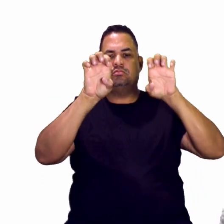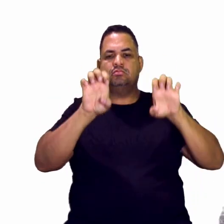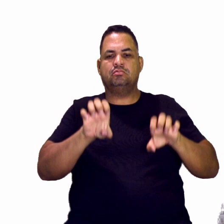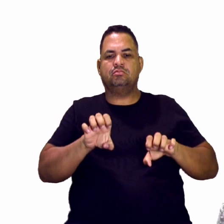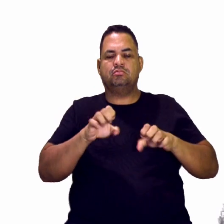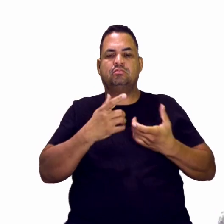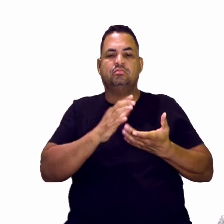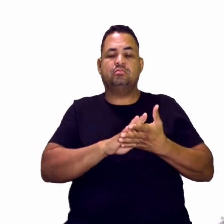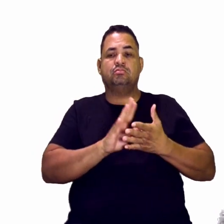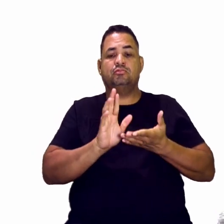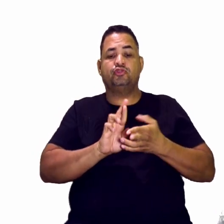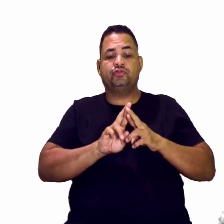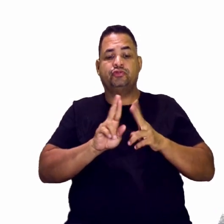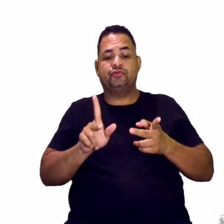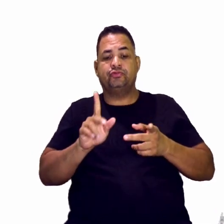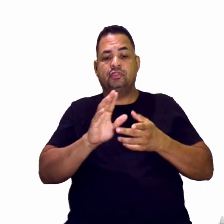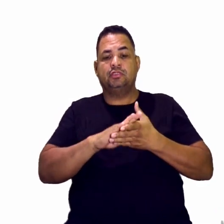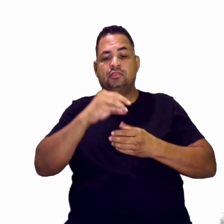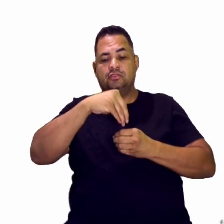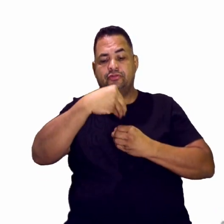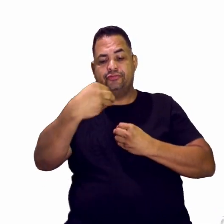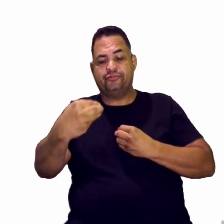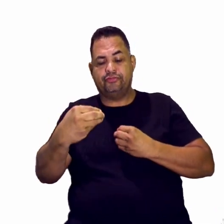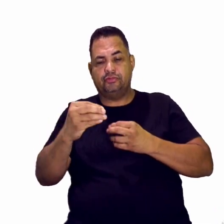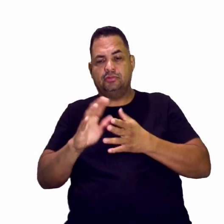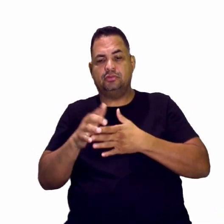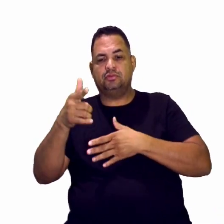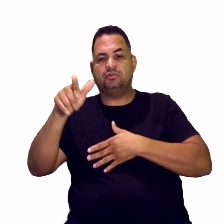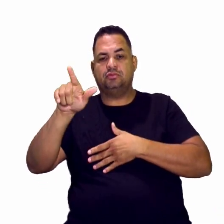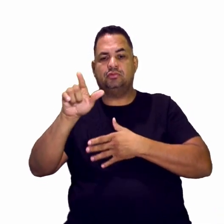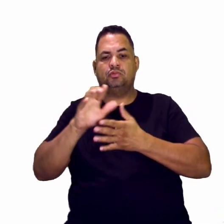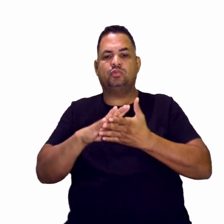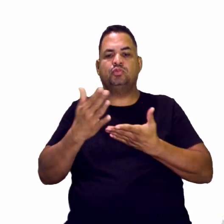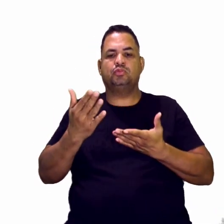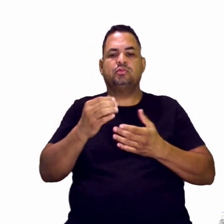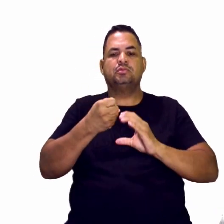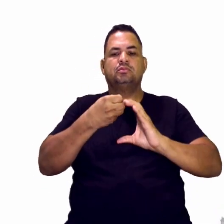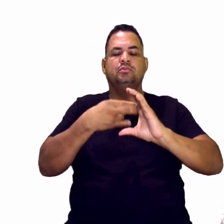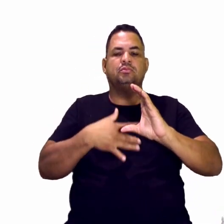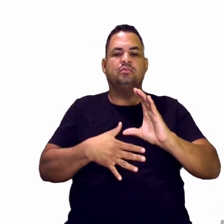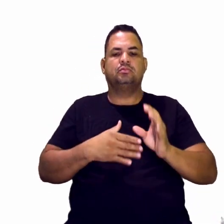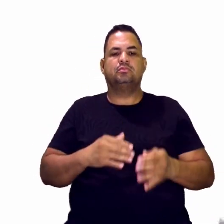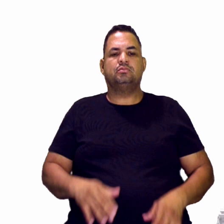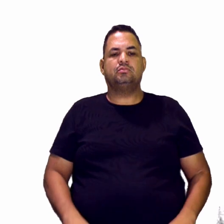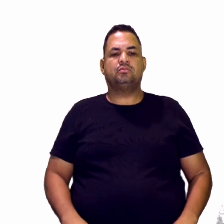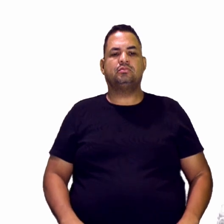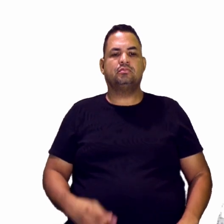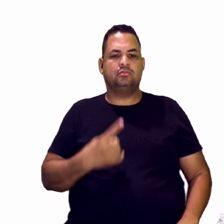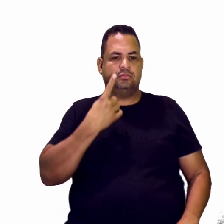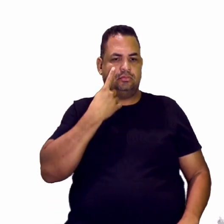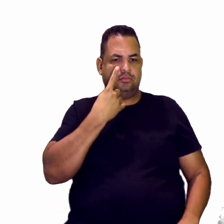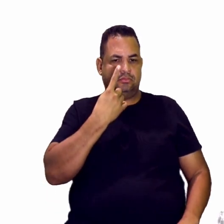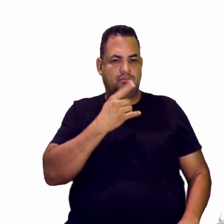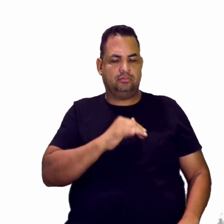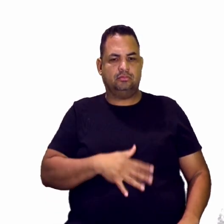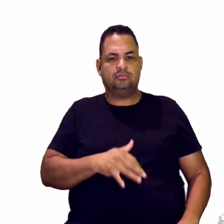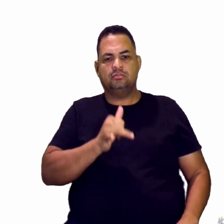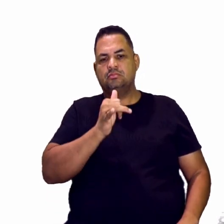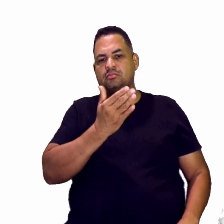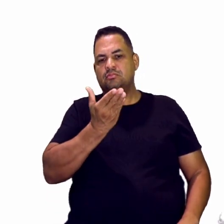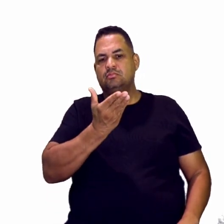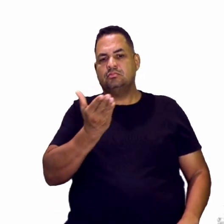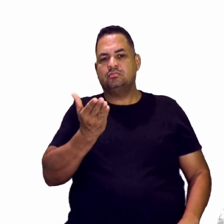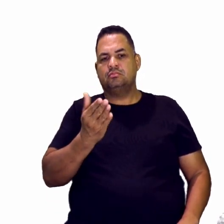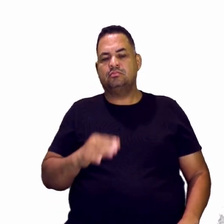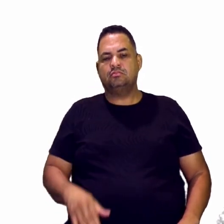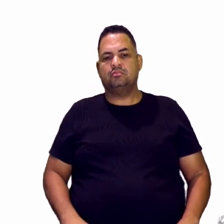de um determinado tipo e na parte externa vão ser estruturas de outro determinado tipo. Essas estruturas que você vê aqui, por exemplo, são as que a gente chama